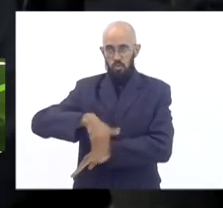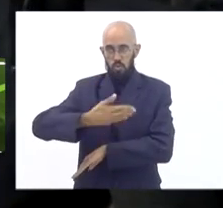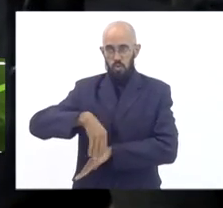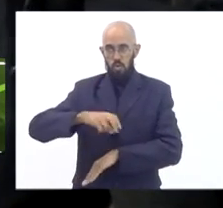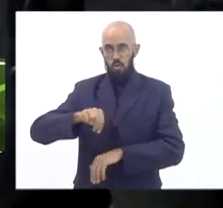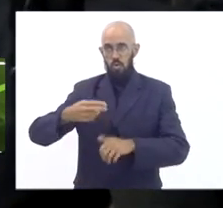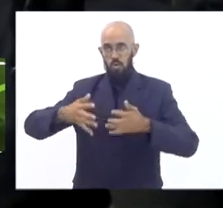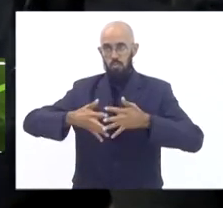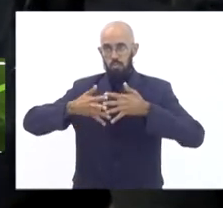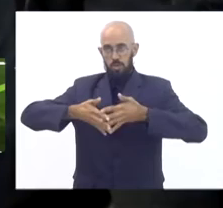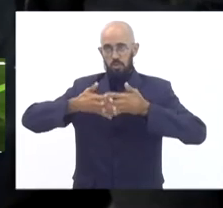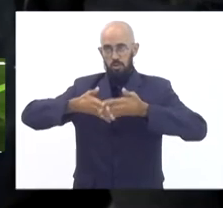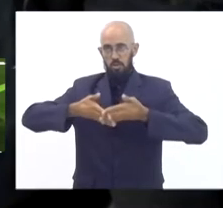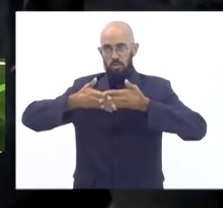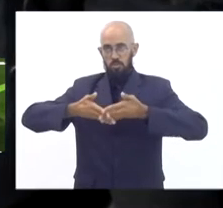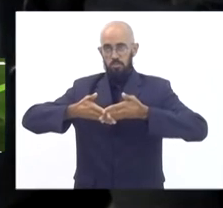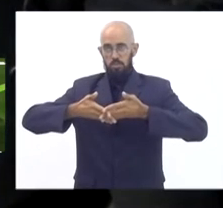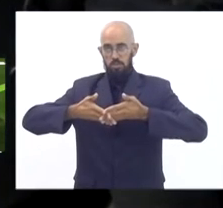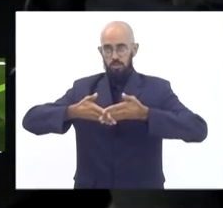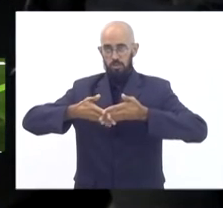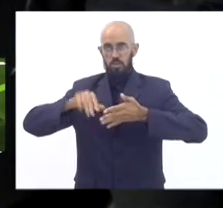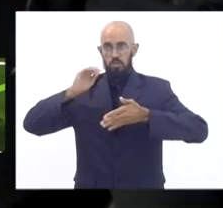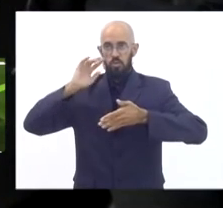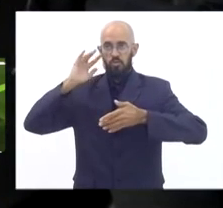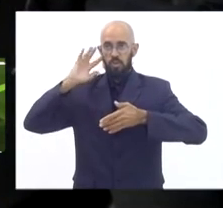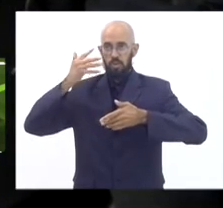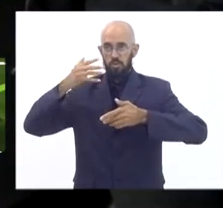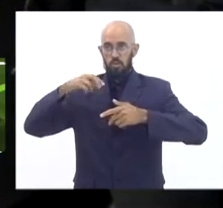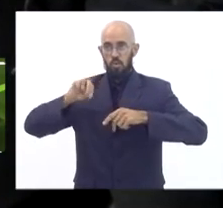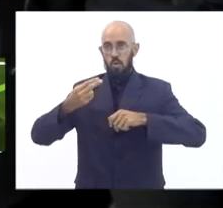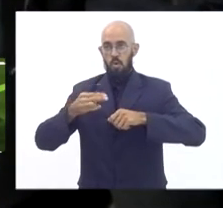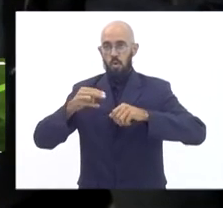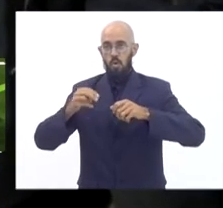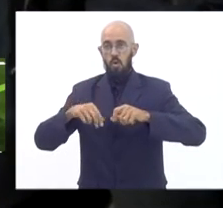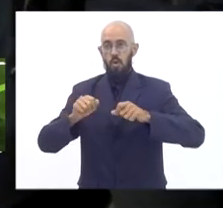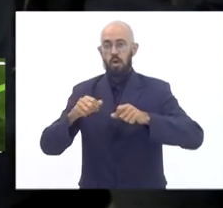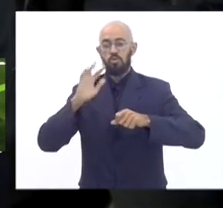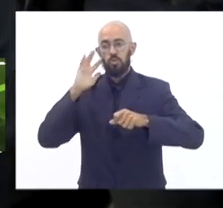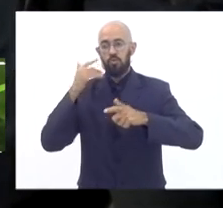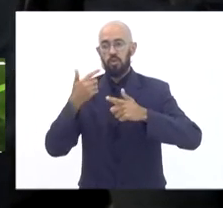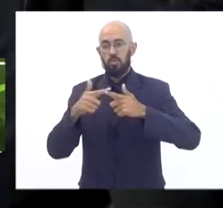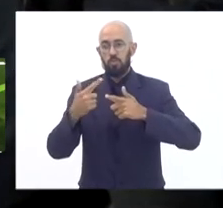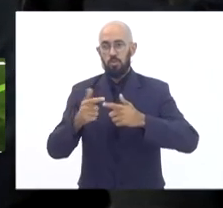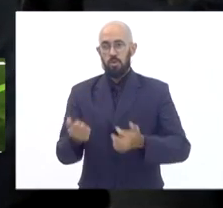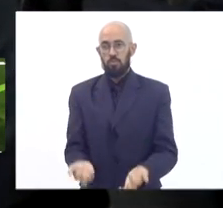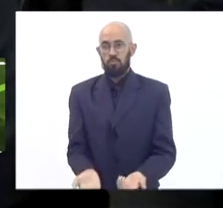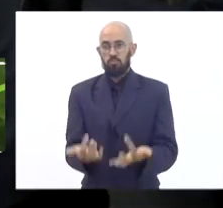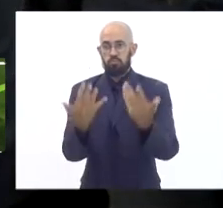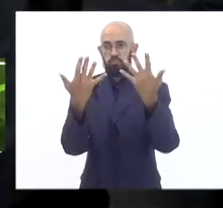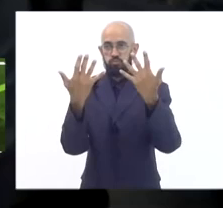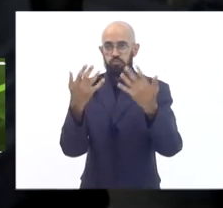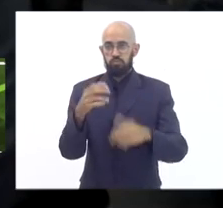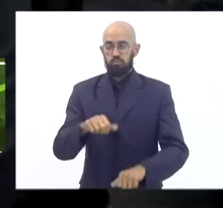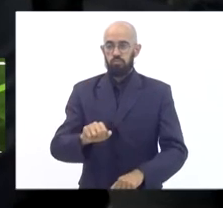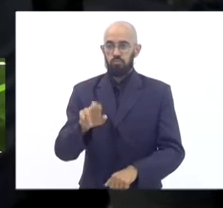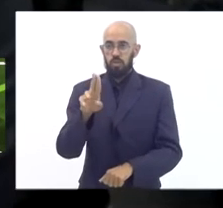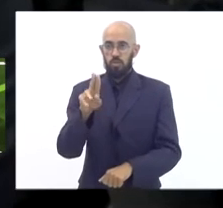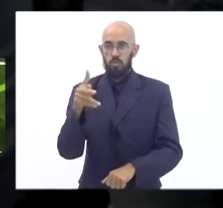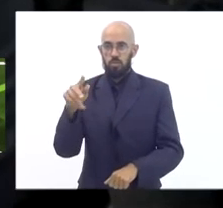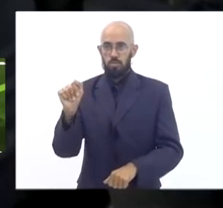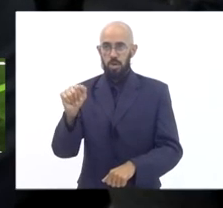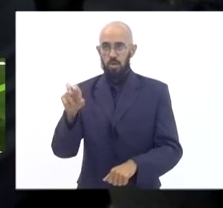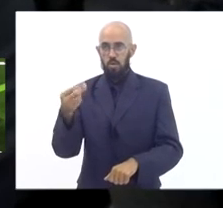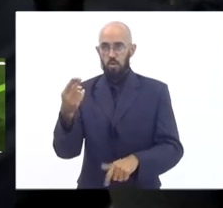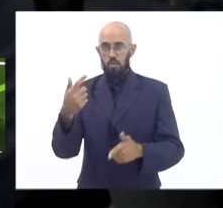da catástrofe, ou apagando um incêndio lá na UPA de Realengo. Na UPA de Realengo. Ou buscando os responsáveis pelo